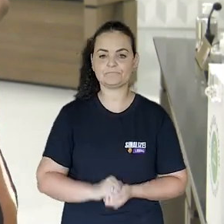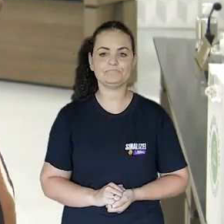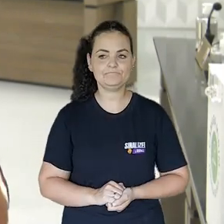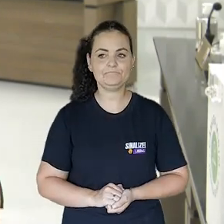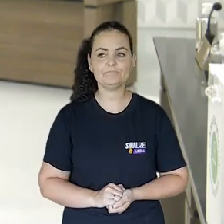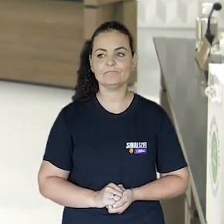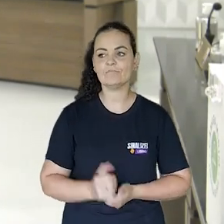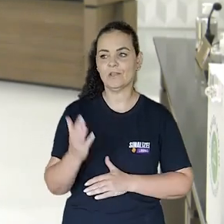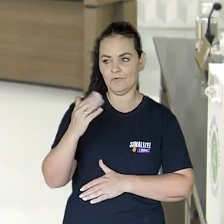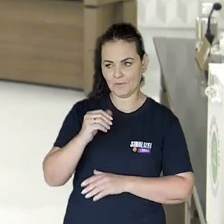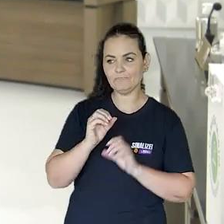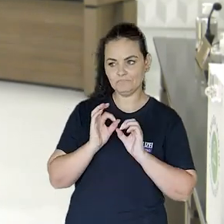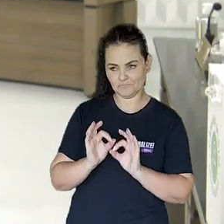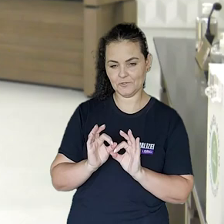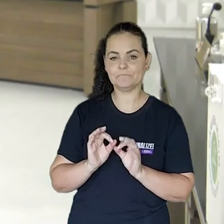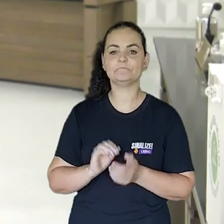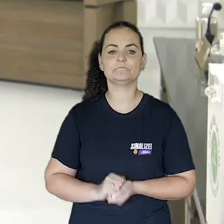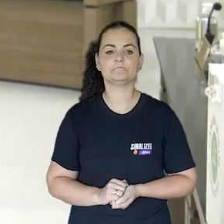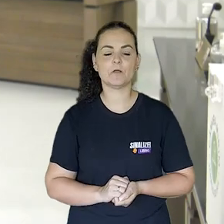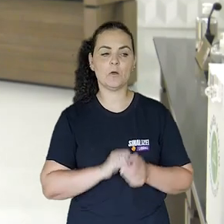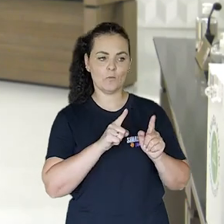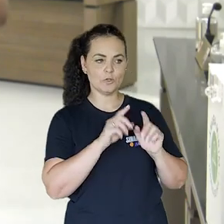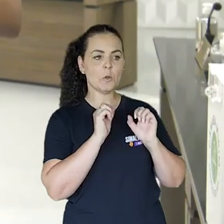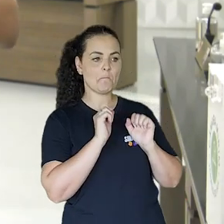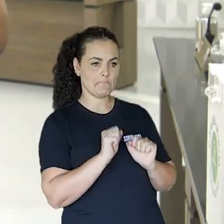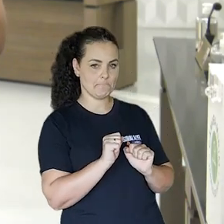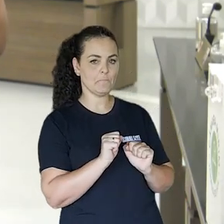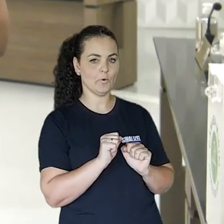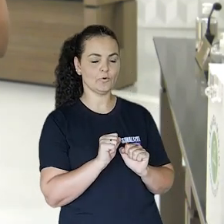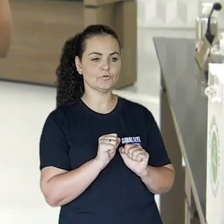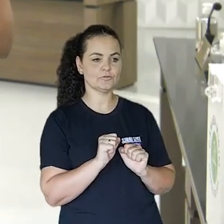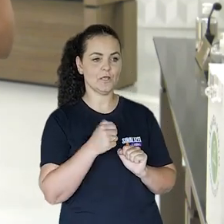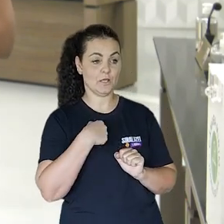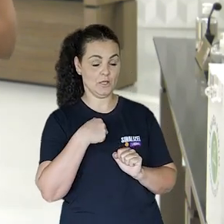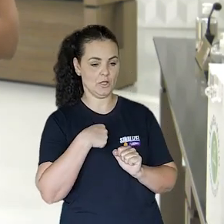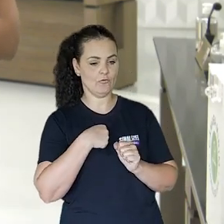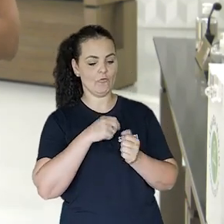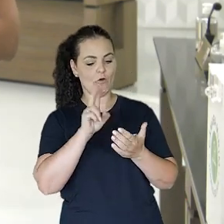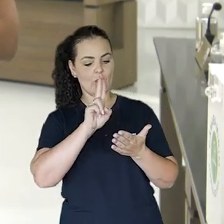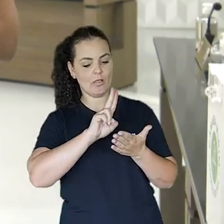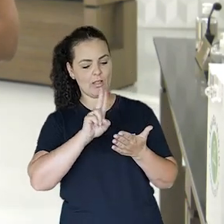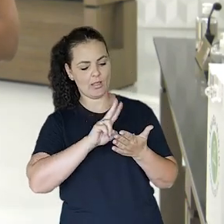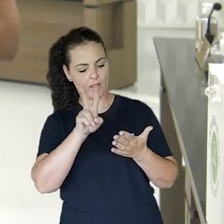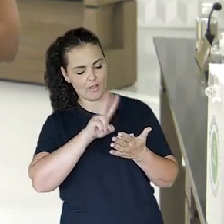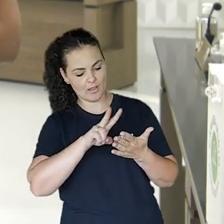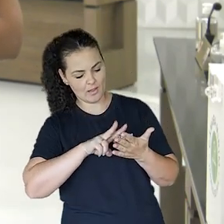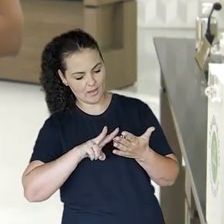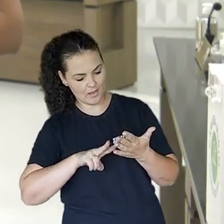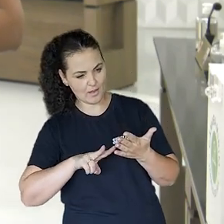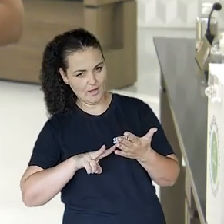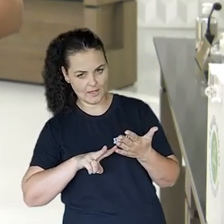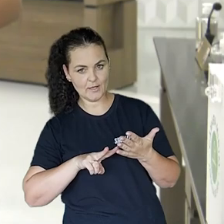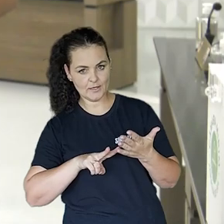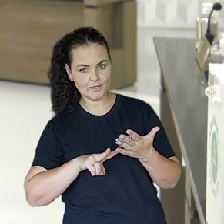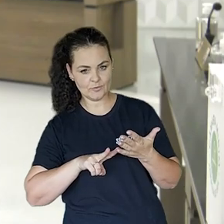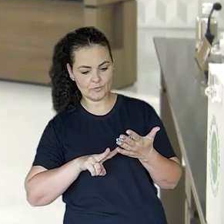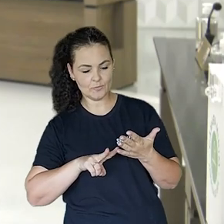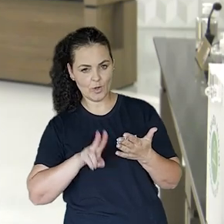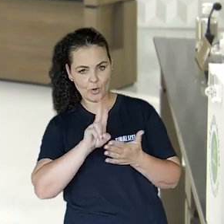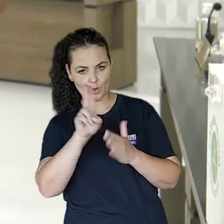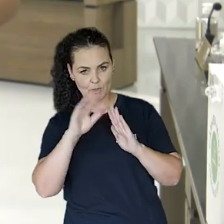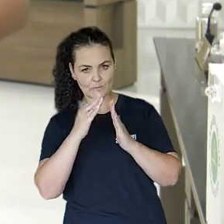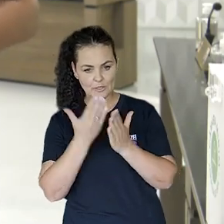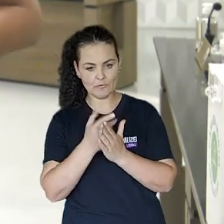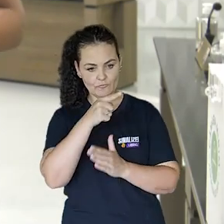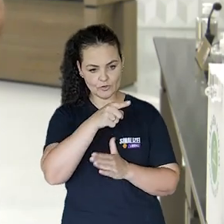Vamos lá, André, daí você pode, enquanto eu estiver lendo o nome da escola, você pode ir dobrando e colocando dentro da urna. Perfeito. Fazemos isso. Só